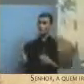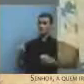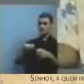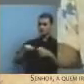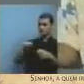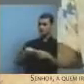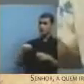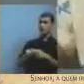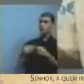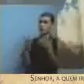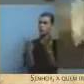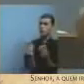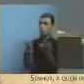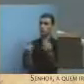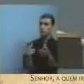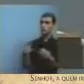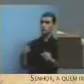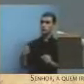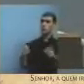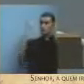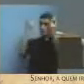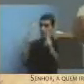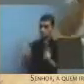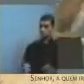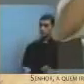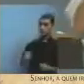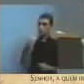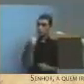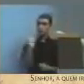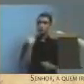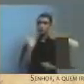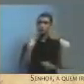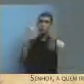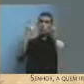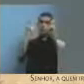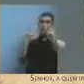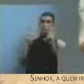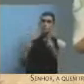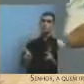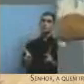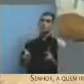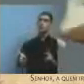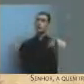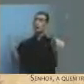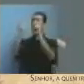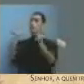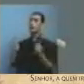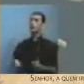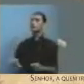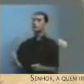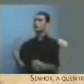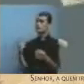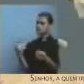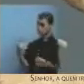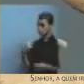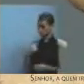um só povo, Efésios, a paz que nós recebemos pelo seu sangue, ele que se coloca no